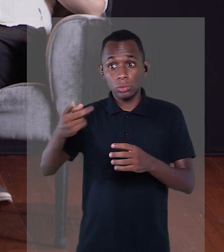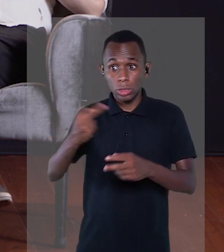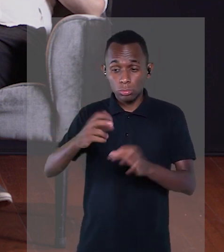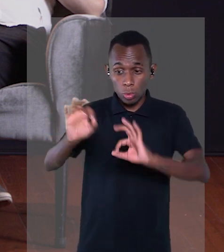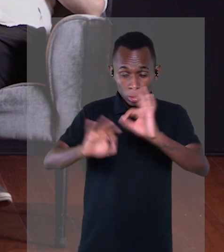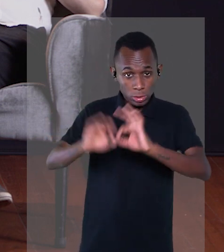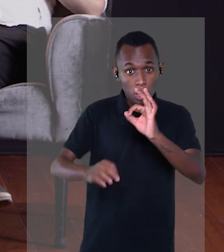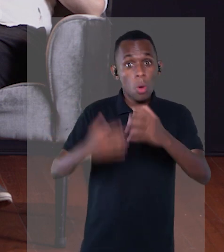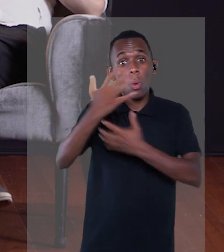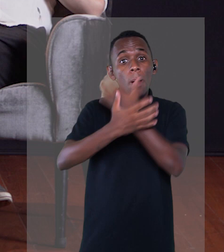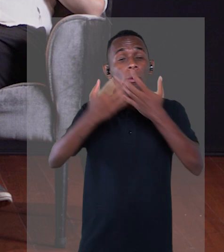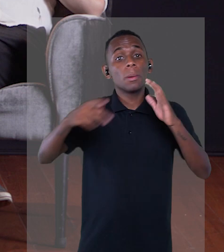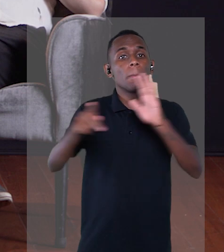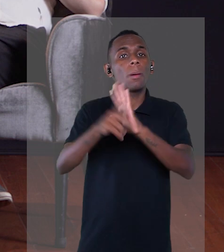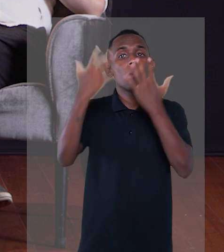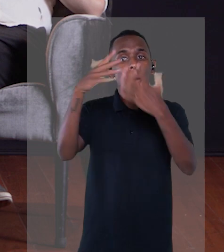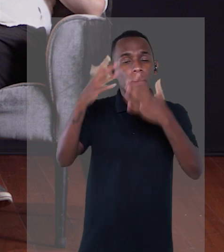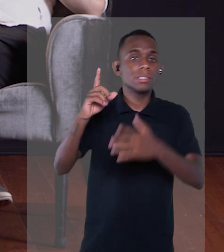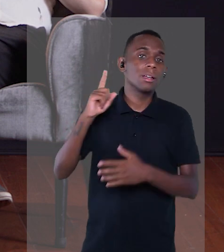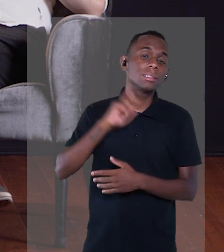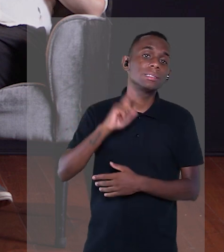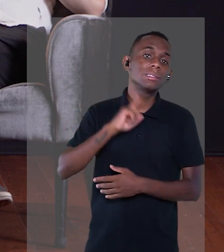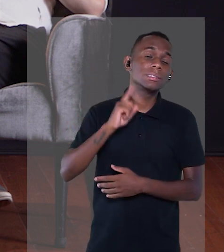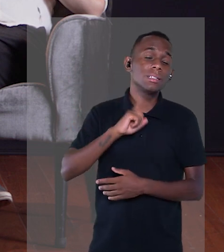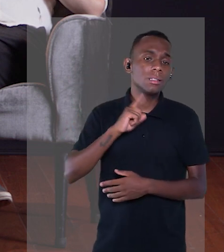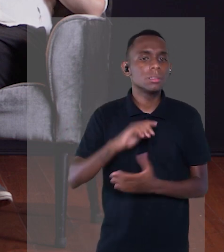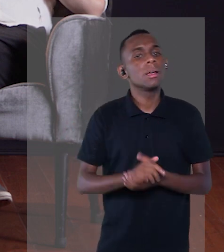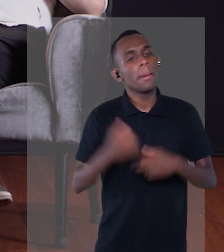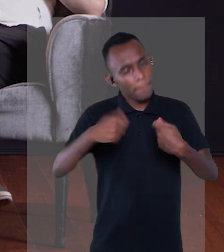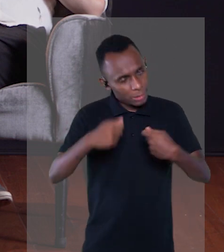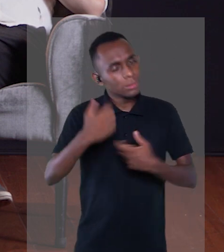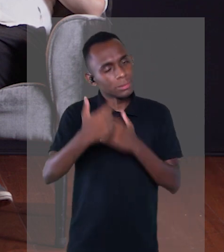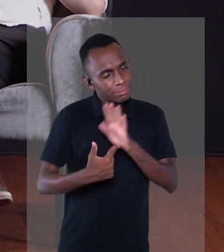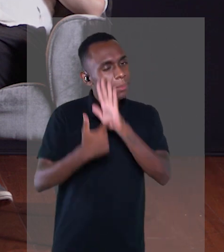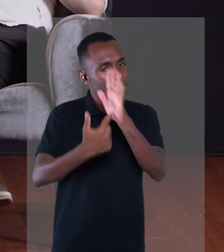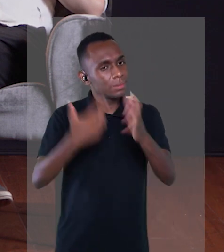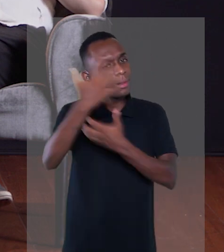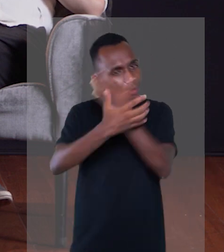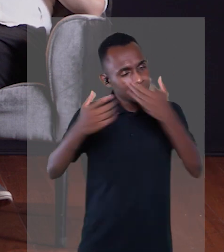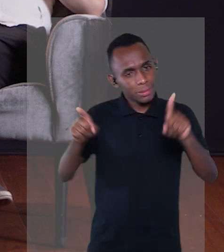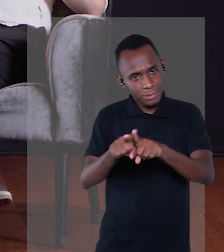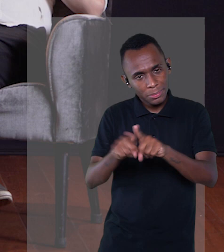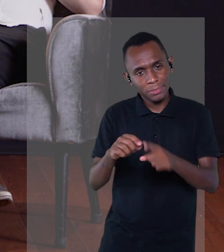também. Sim, Lugar. Essa aí tem que tocar, né, parceiro?